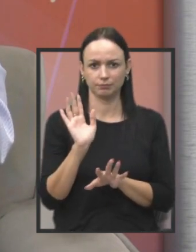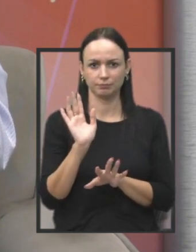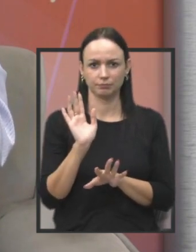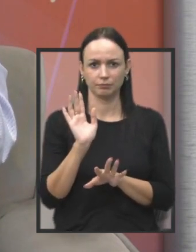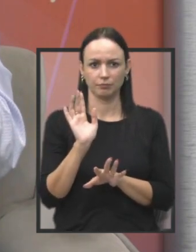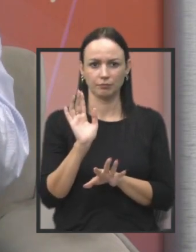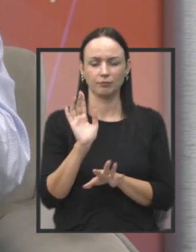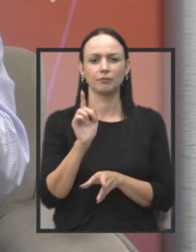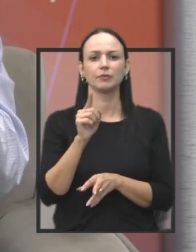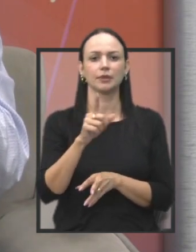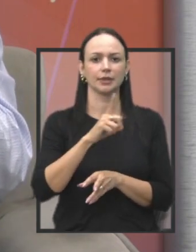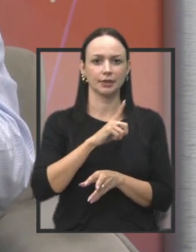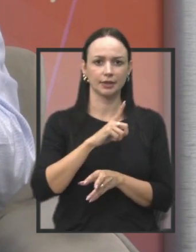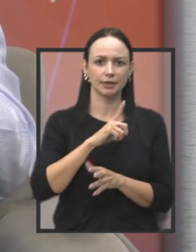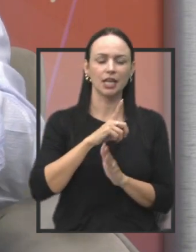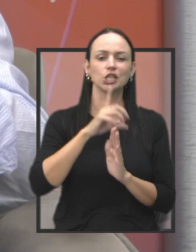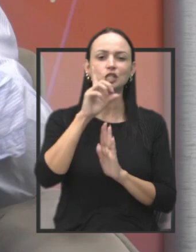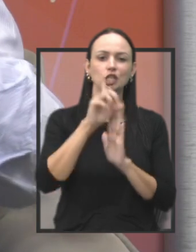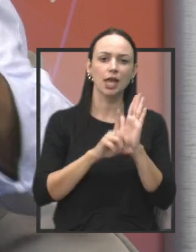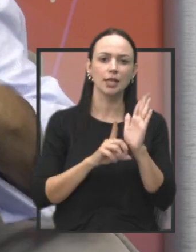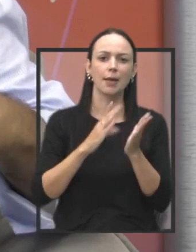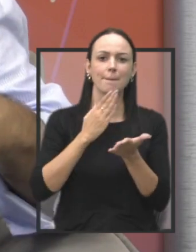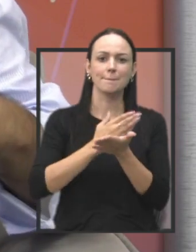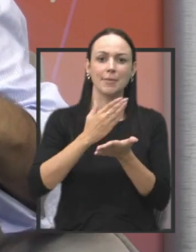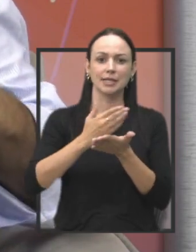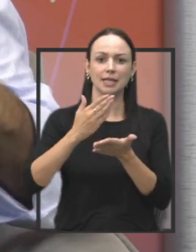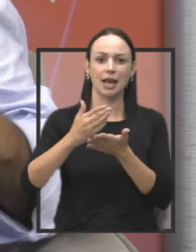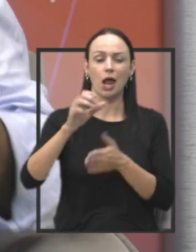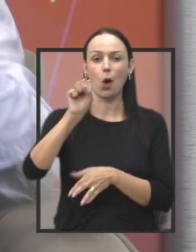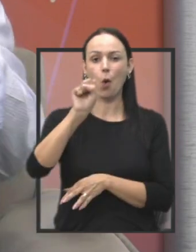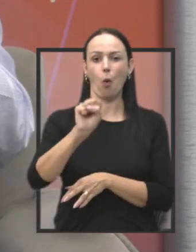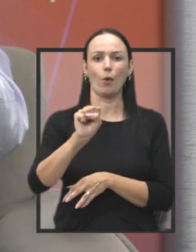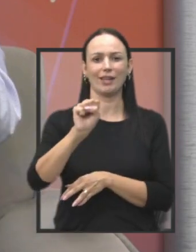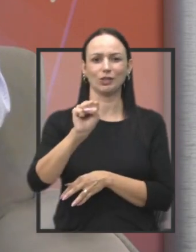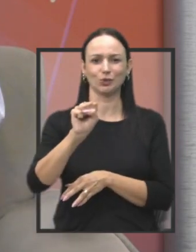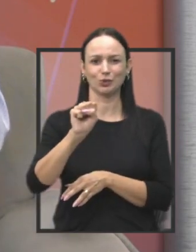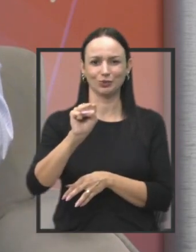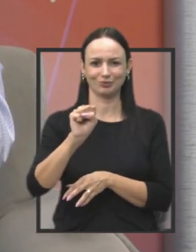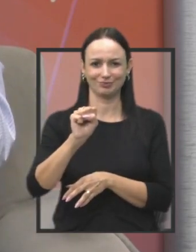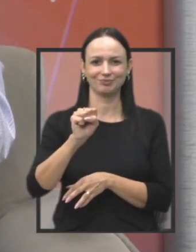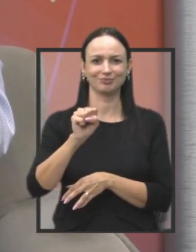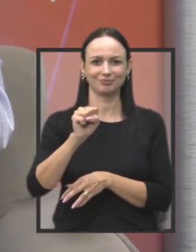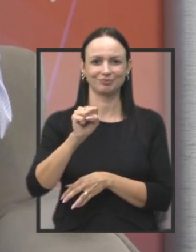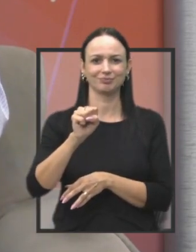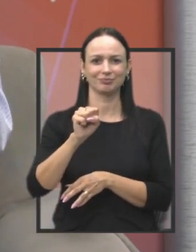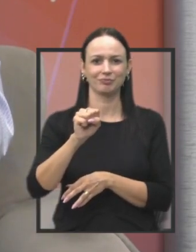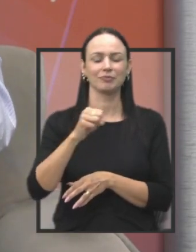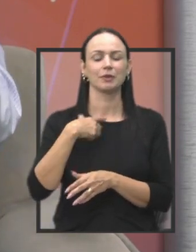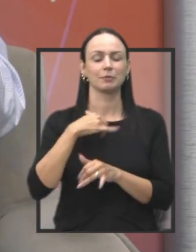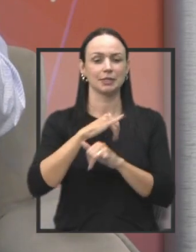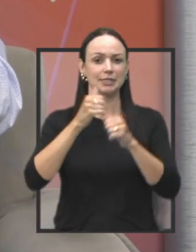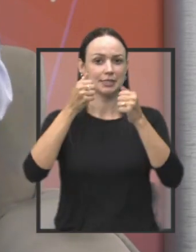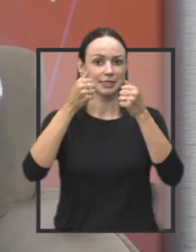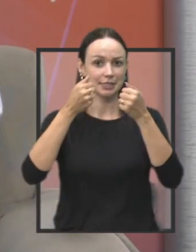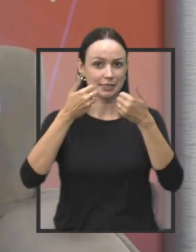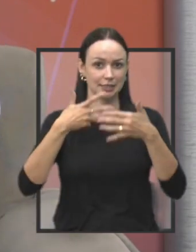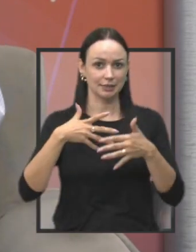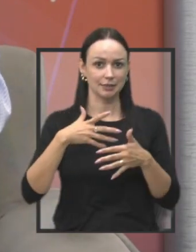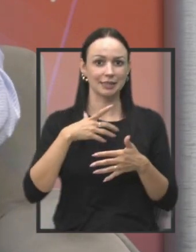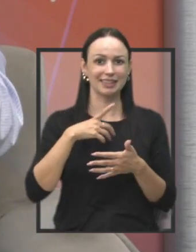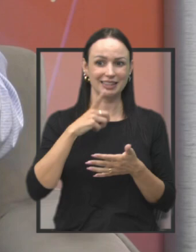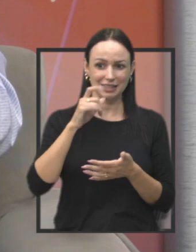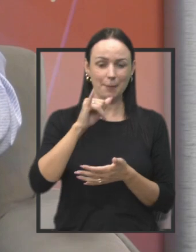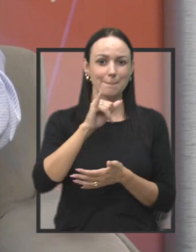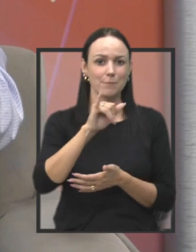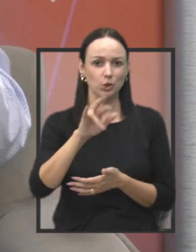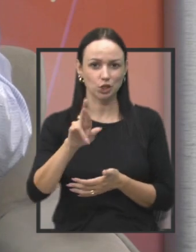aquele contribuinte ele tem o direito de parcelar em até 8 cotas. Isso para a gente também esclarecer. Deu o imposto de renda,